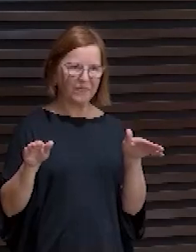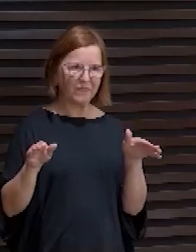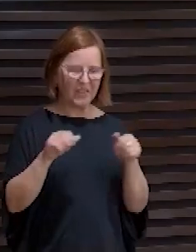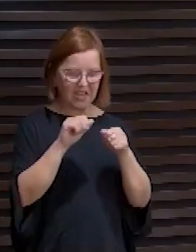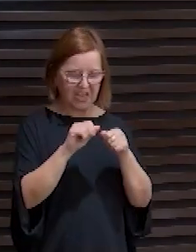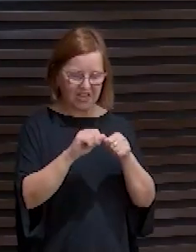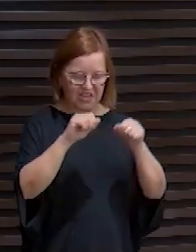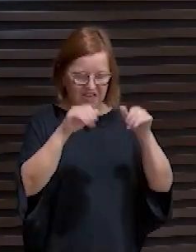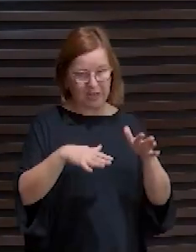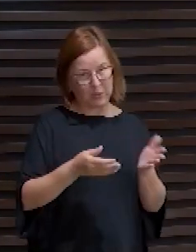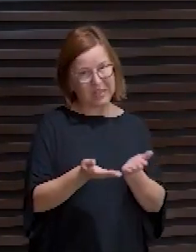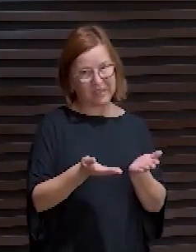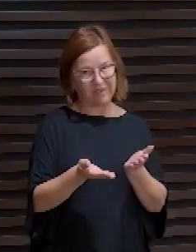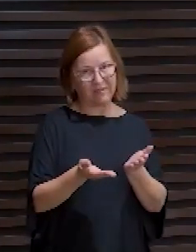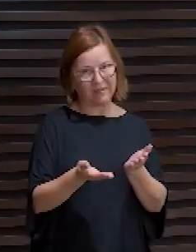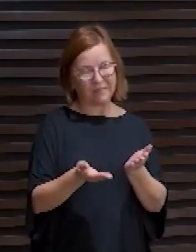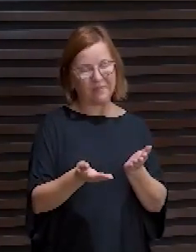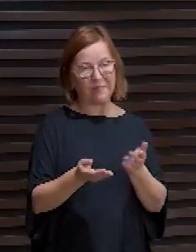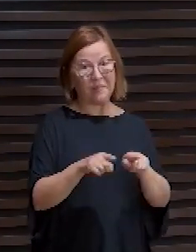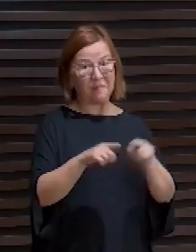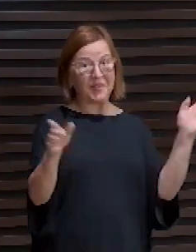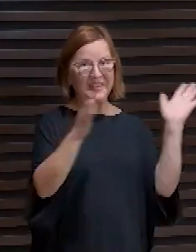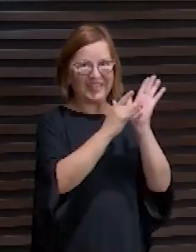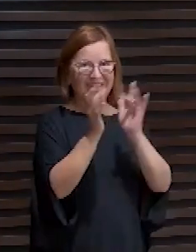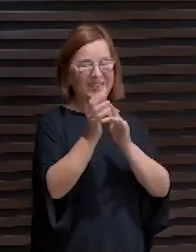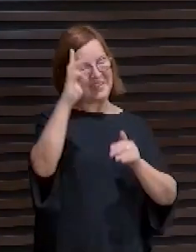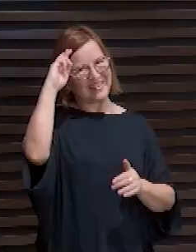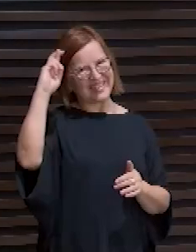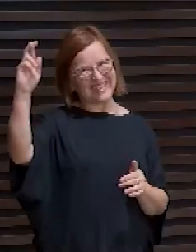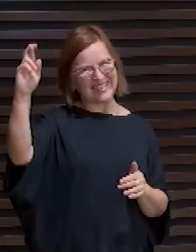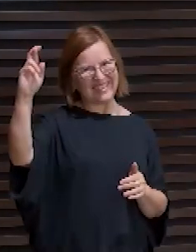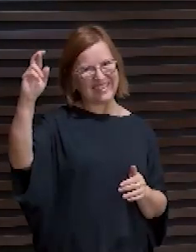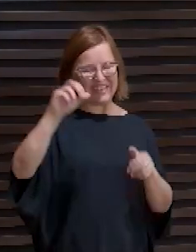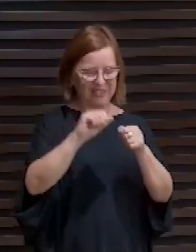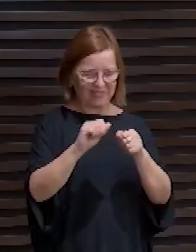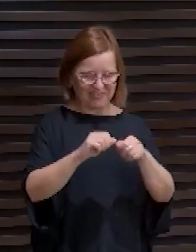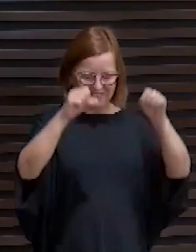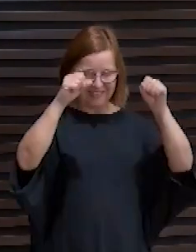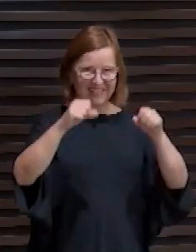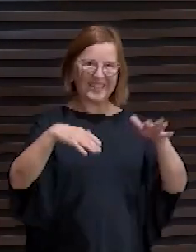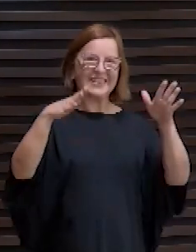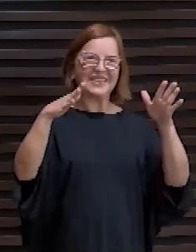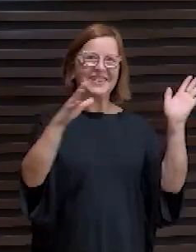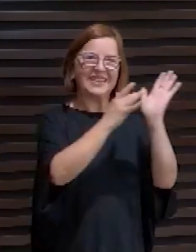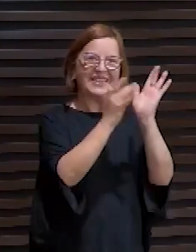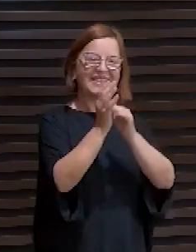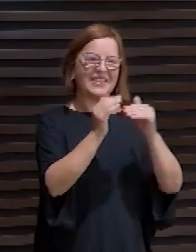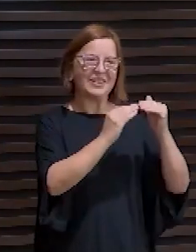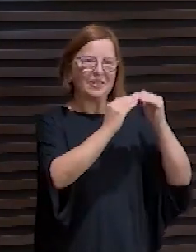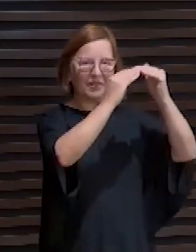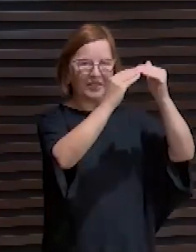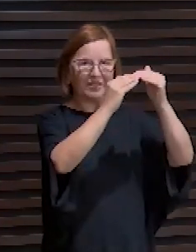são servos. Jesus é o Senhor, é o Criador. Jesus é superior tanto